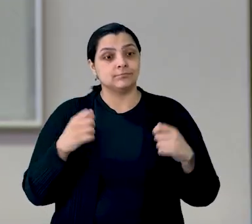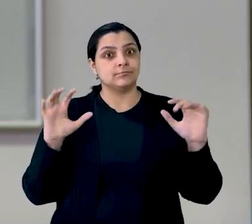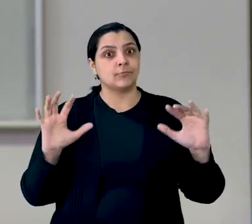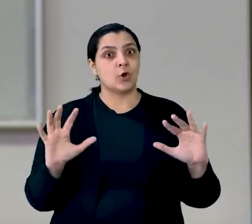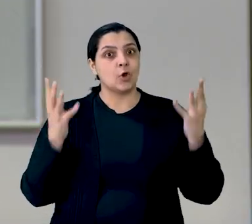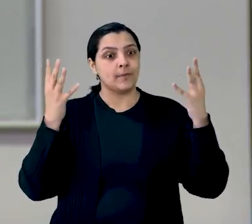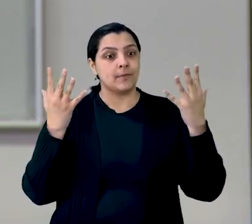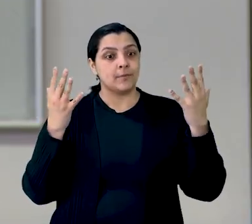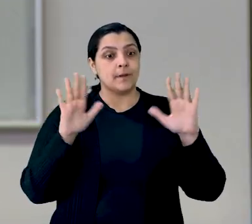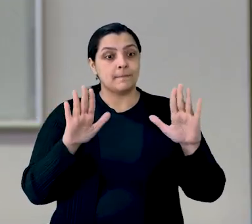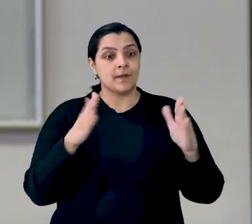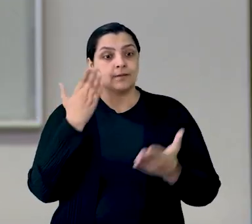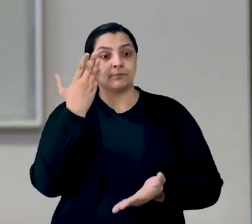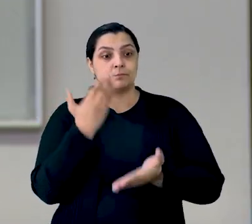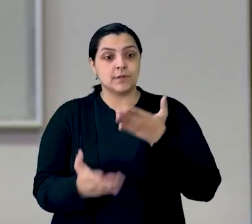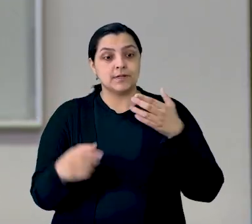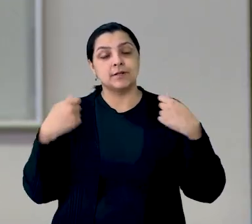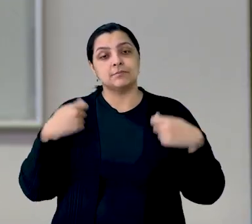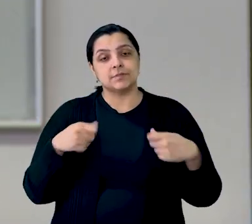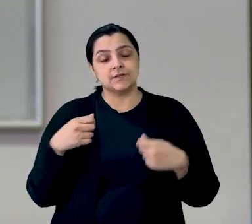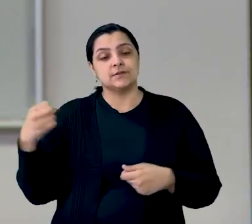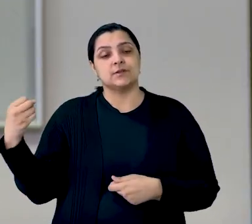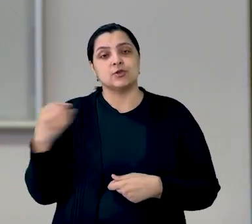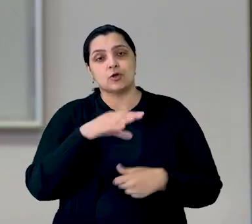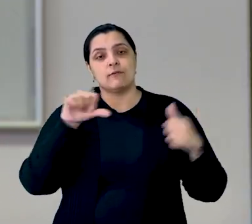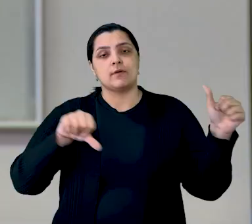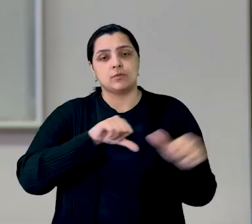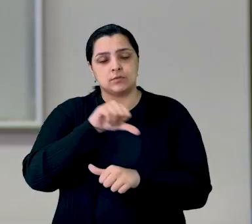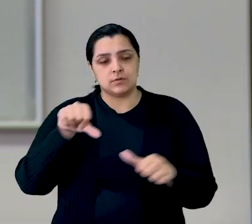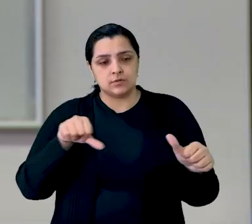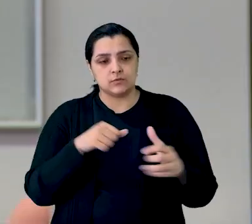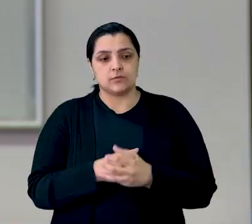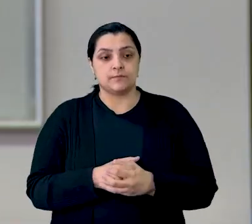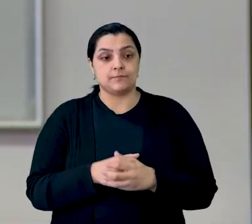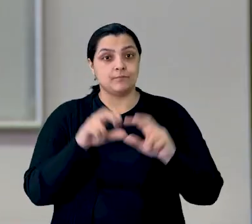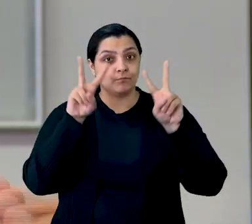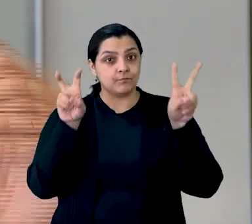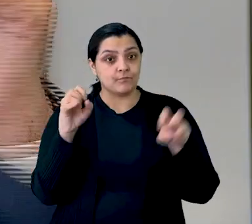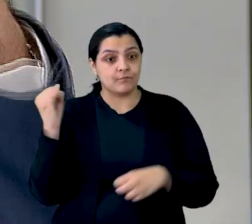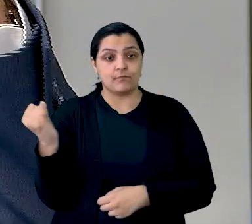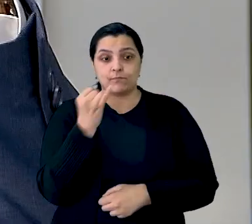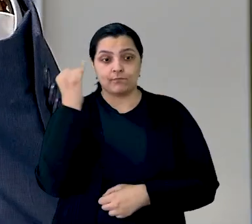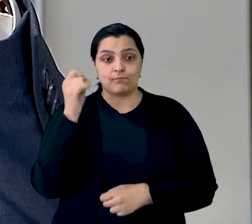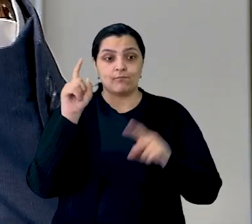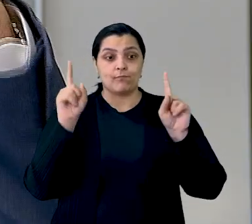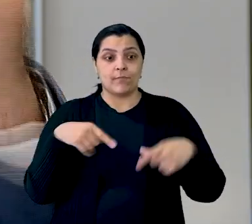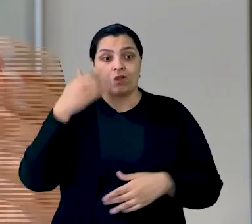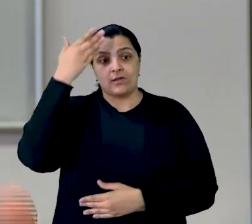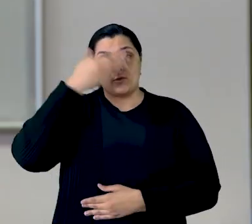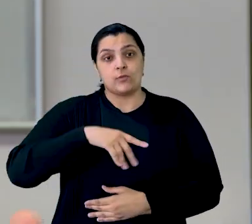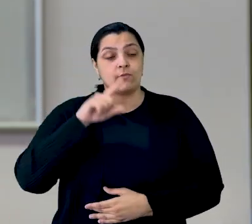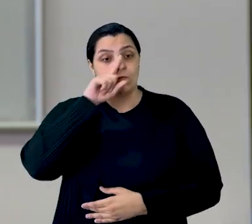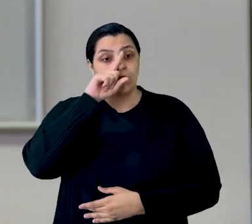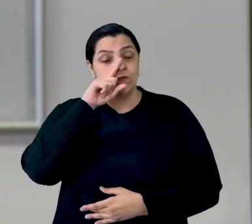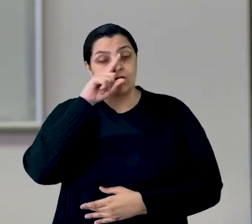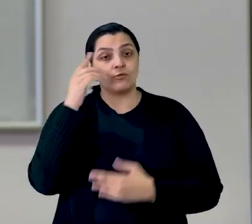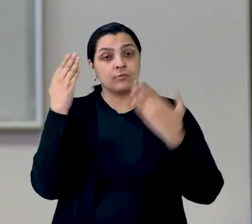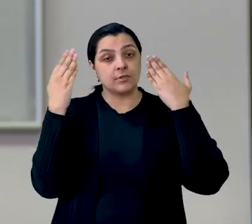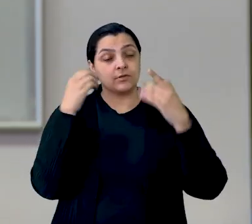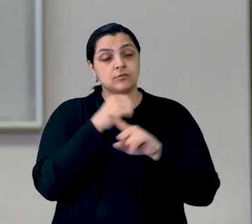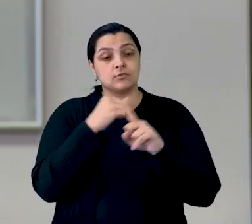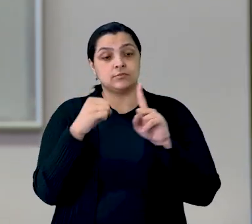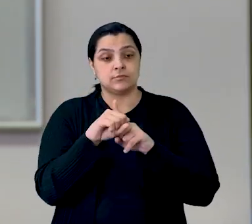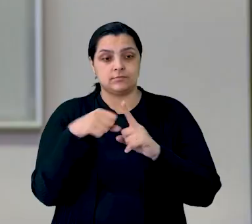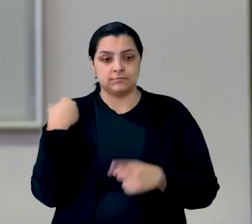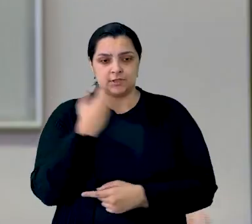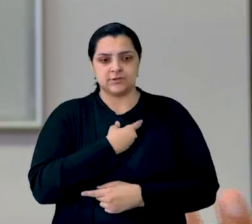devem ser festejadas, sem perder a diligência de que elas precisam de novas alterações. O aspecto mais importante, sem dúvida, é a questão do reconhecimento do risco